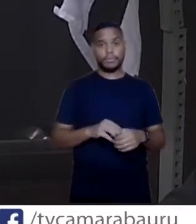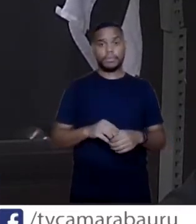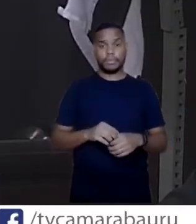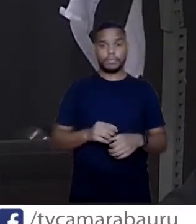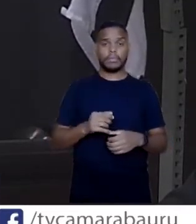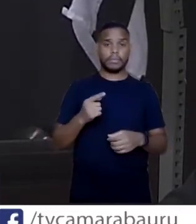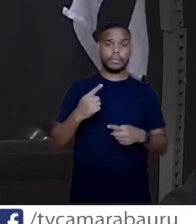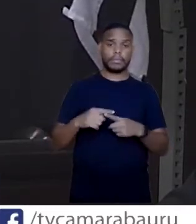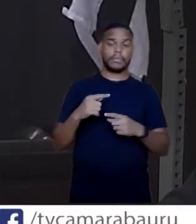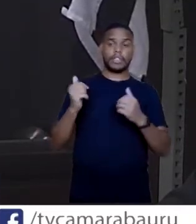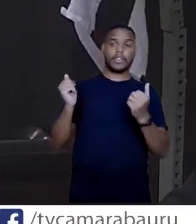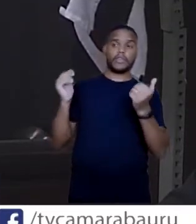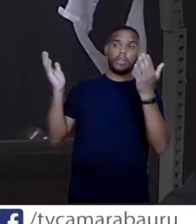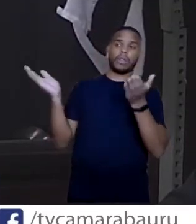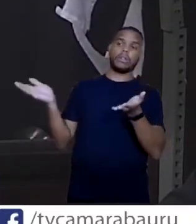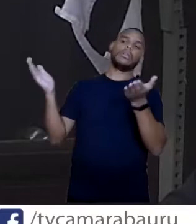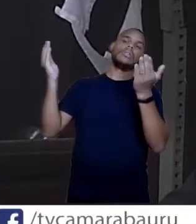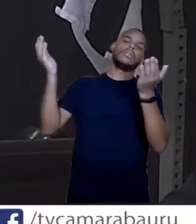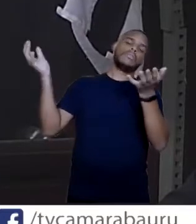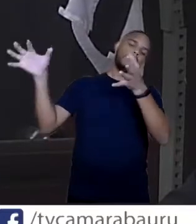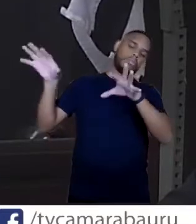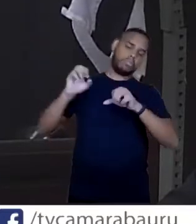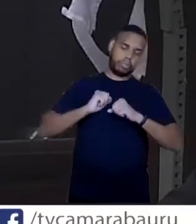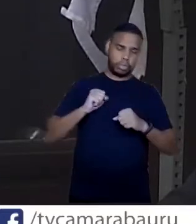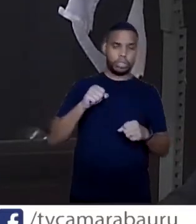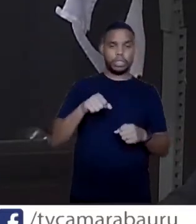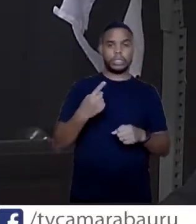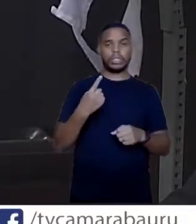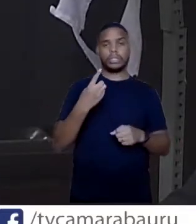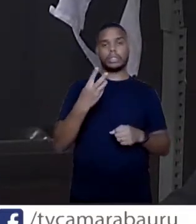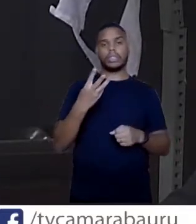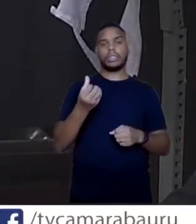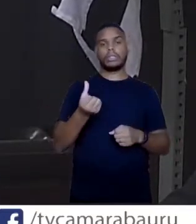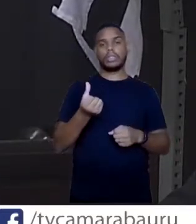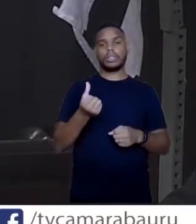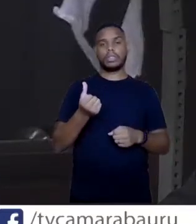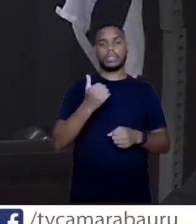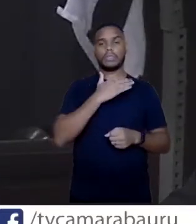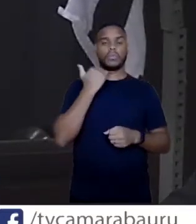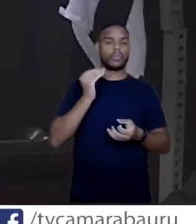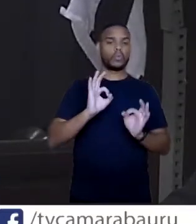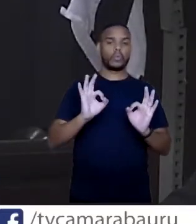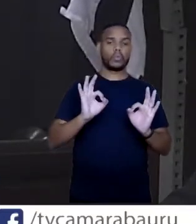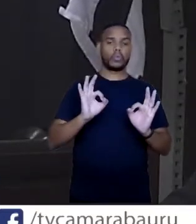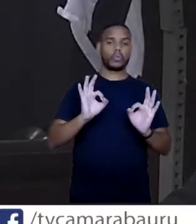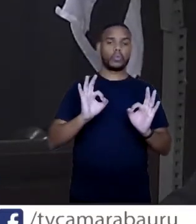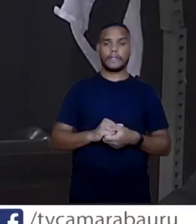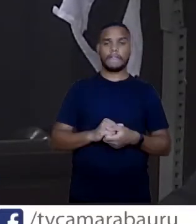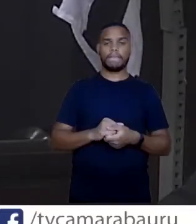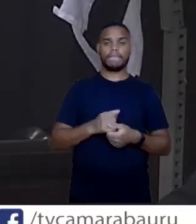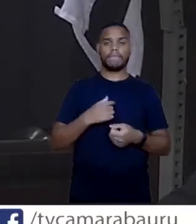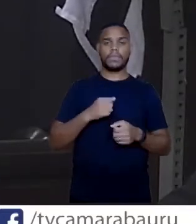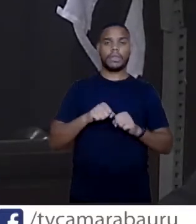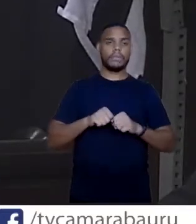fora nós estamos aí com 136 casos nenhuma morte e a pandemia